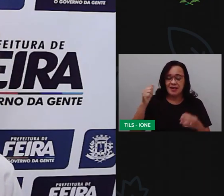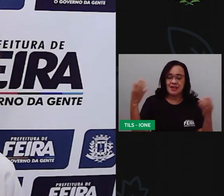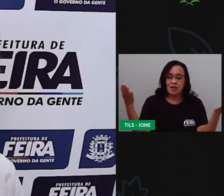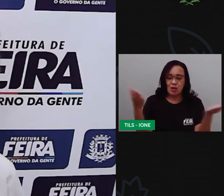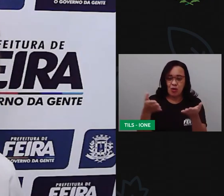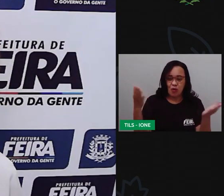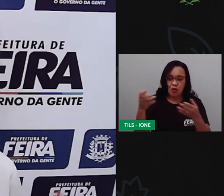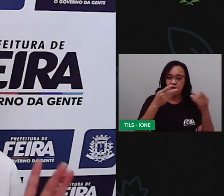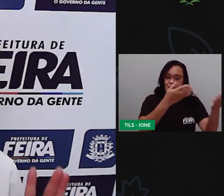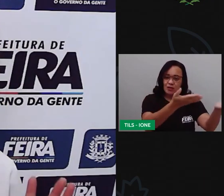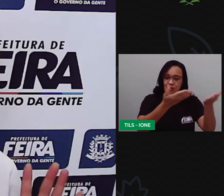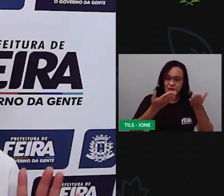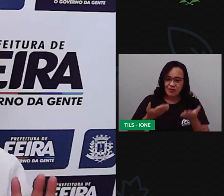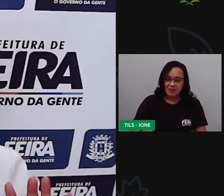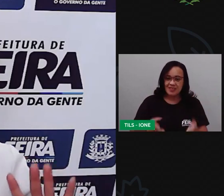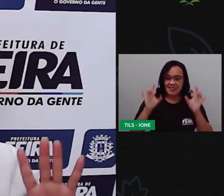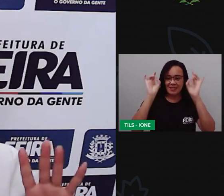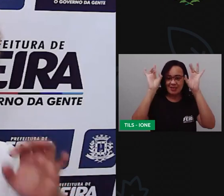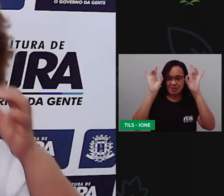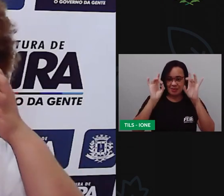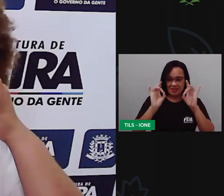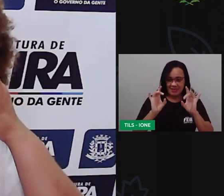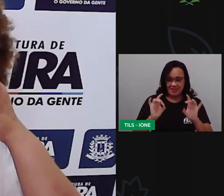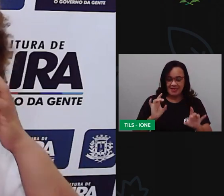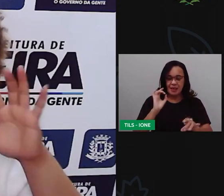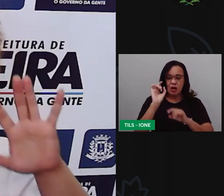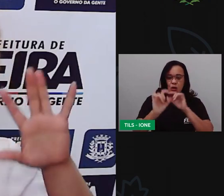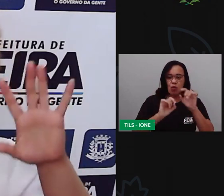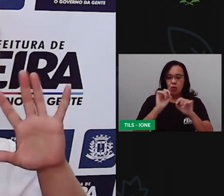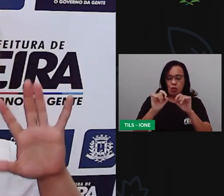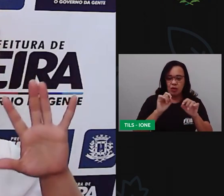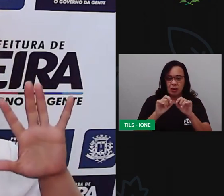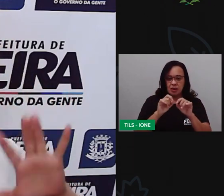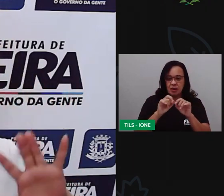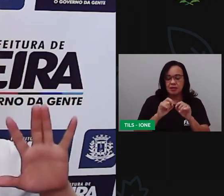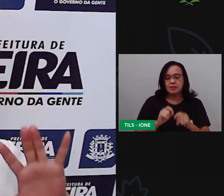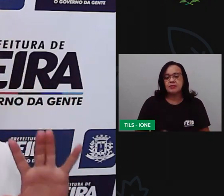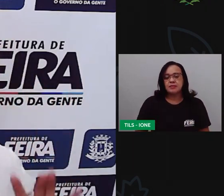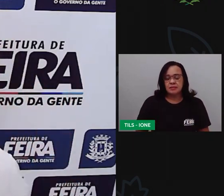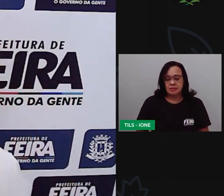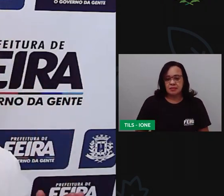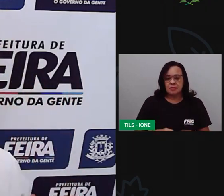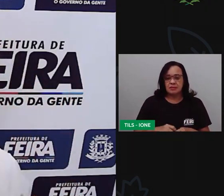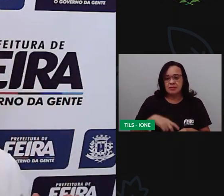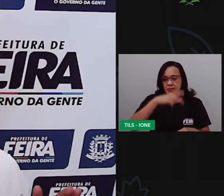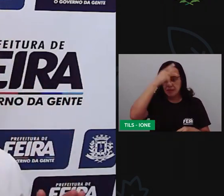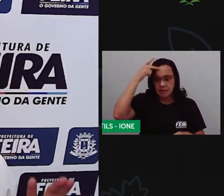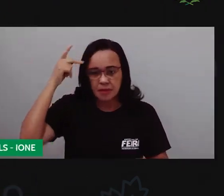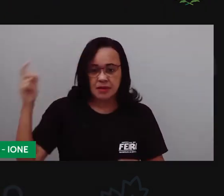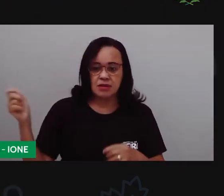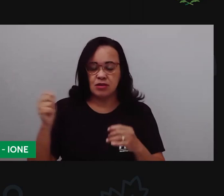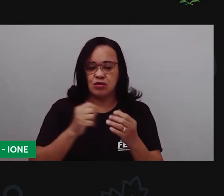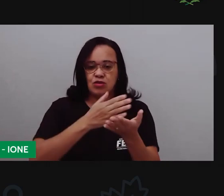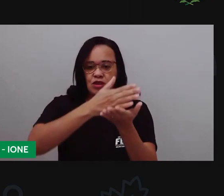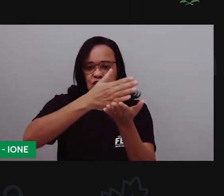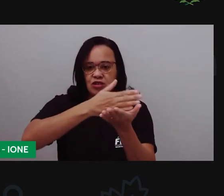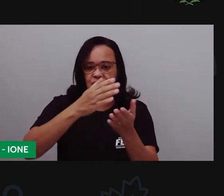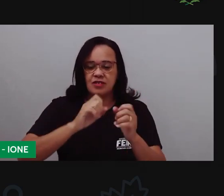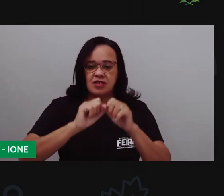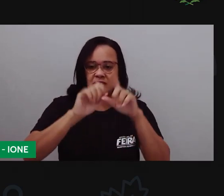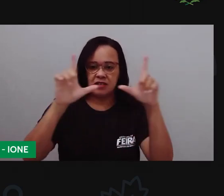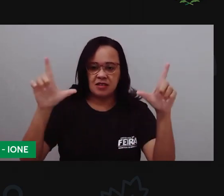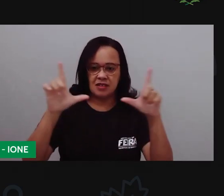especial. Eu vou só pedir para o rapaz, para o técnico, dividir a tela da gente igualzinha, tá? Que é para o pessoal que não